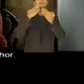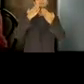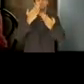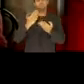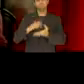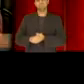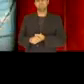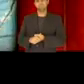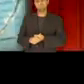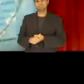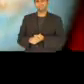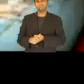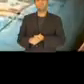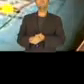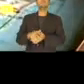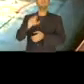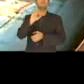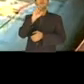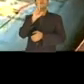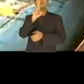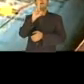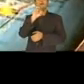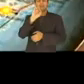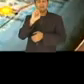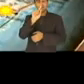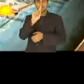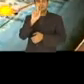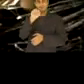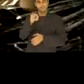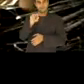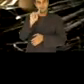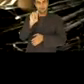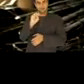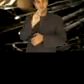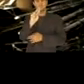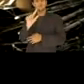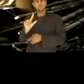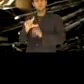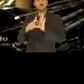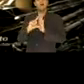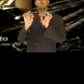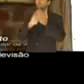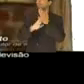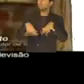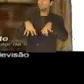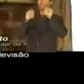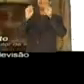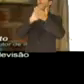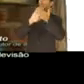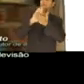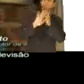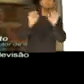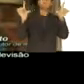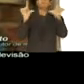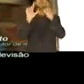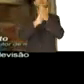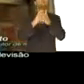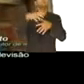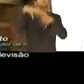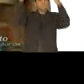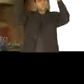melhor. Se Deus quiser. Santo Antônio da Patrulha, Rio Grande do Sul. Antes era muito difícil, né? Não tinha um frigidaire, não tinha